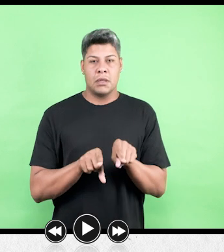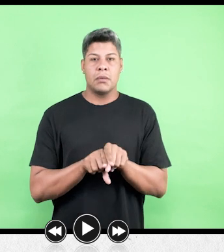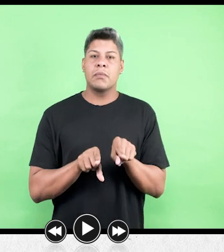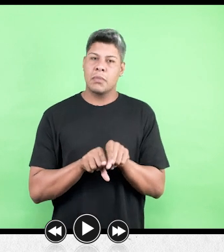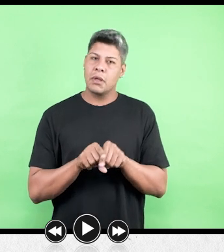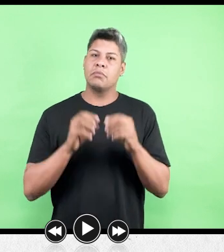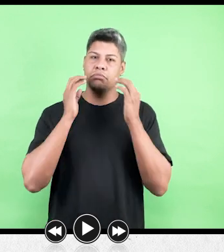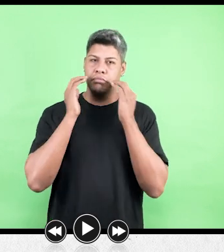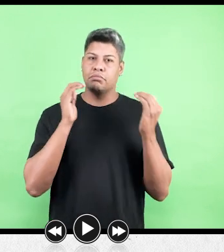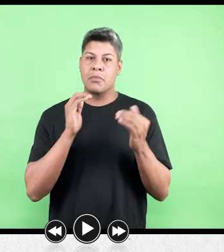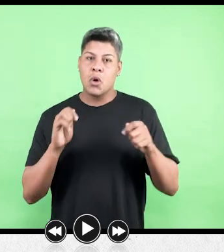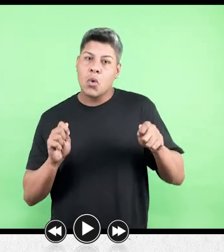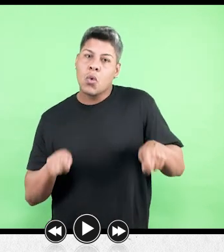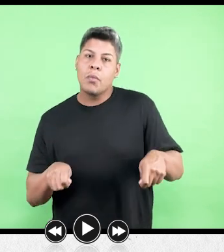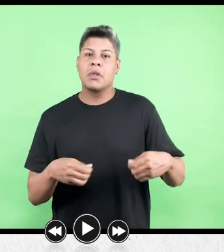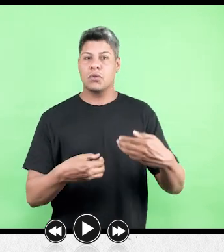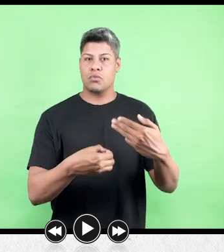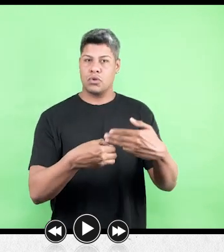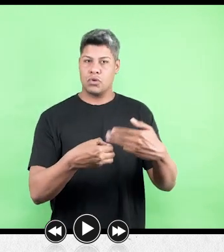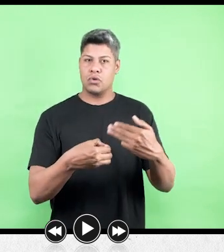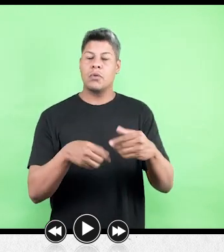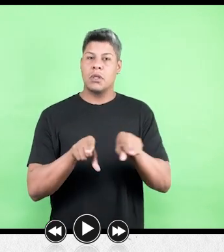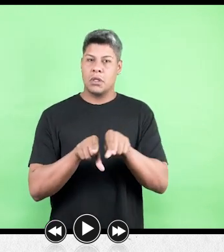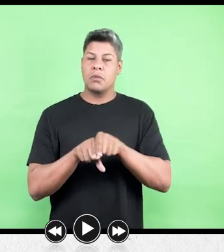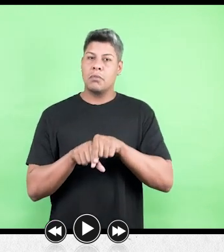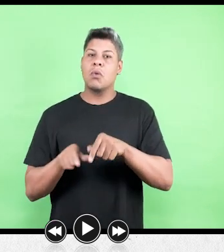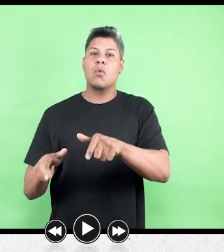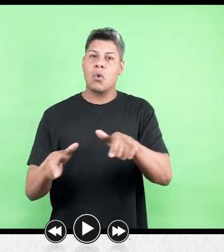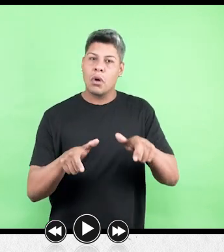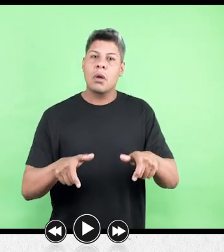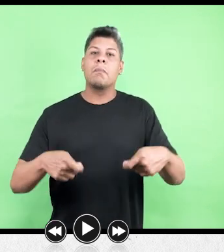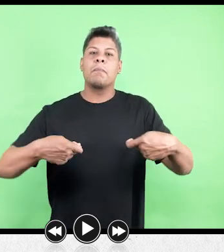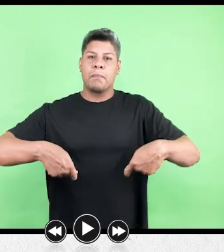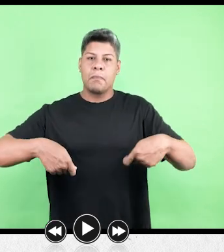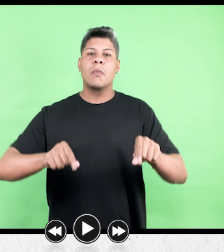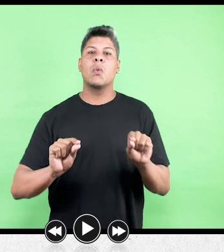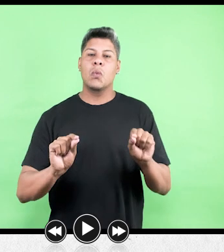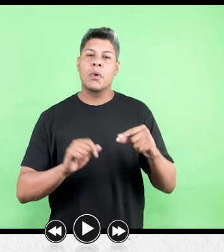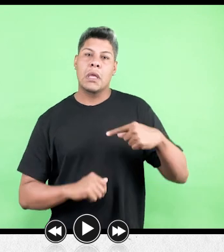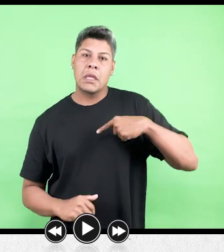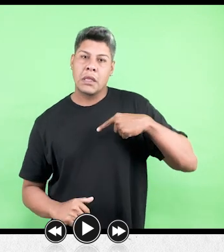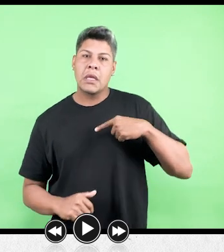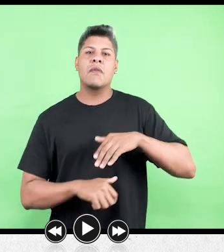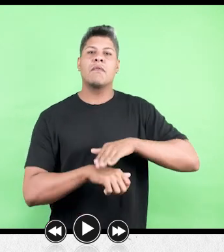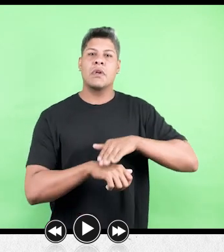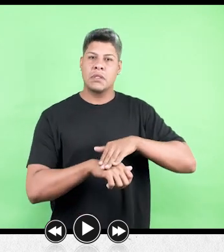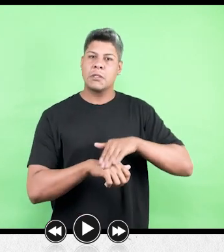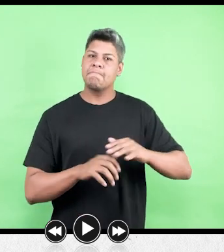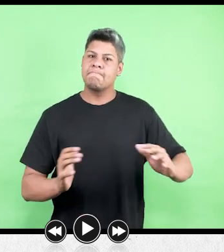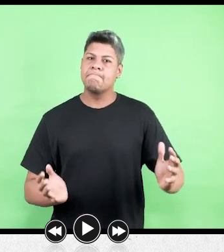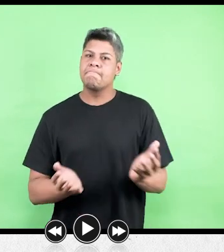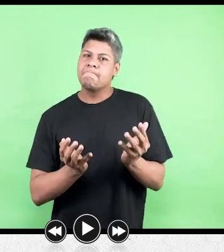de cumprir com essas competências, tanto os municípios como as agências reguladoras, elas necessitam ter e agir com sinergia